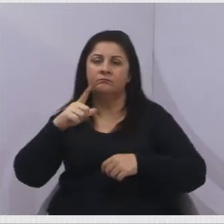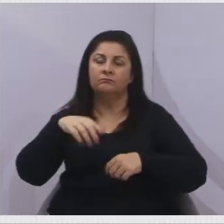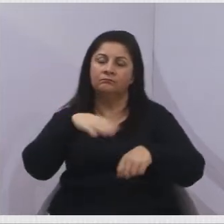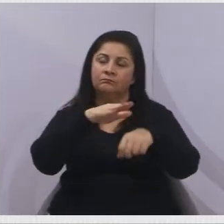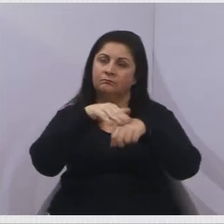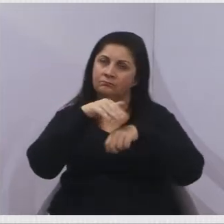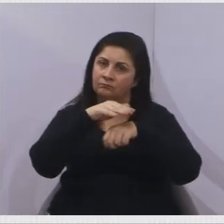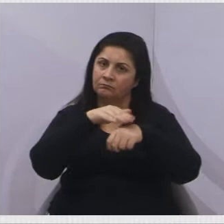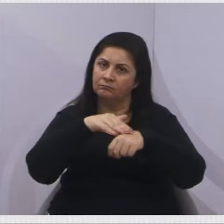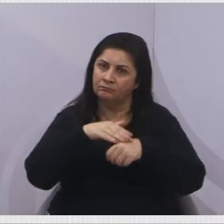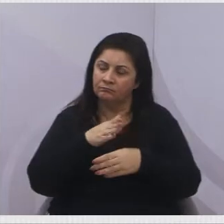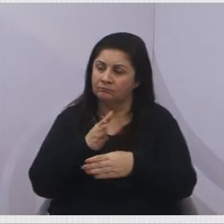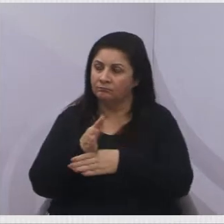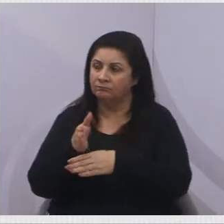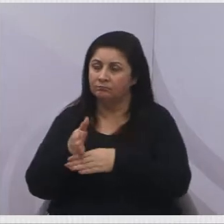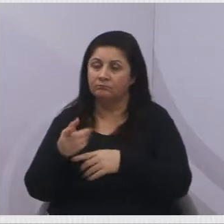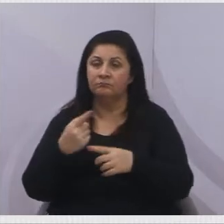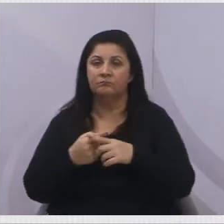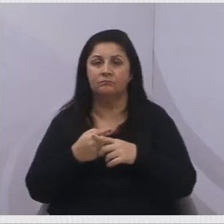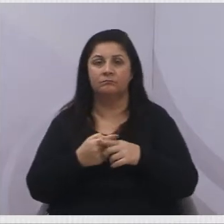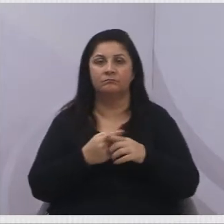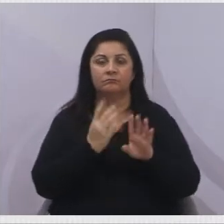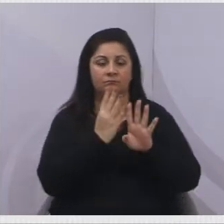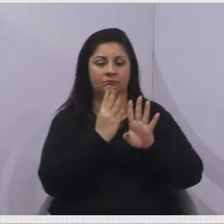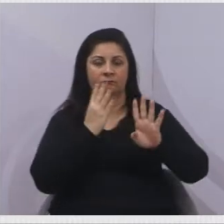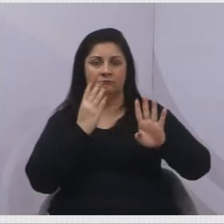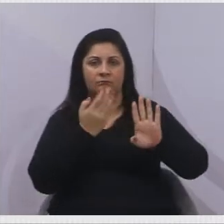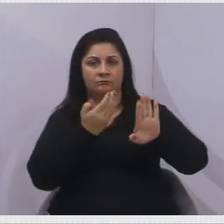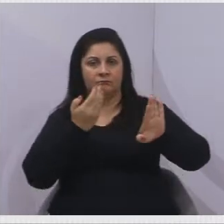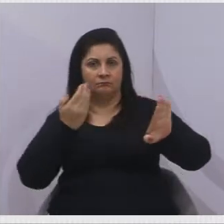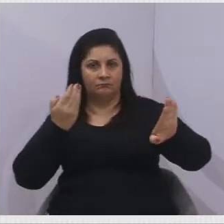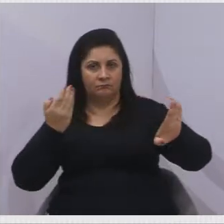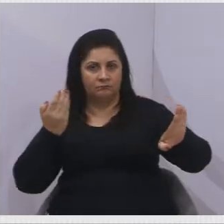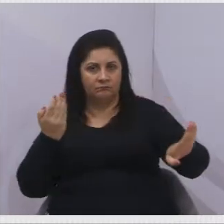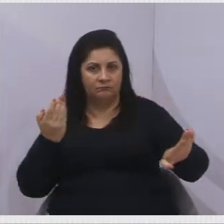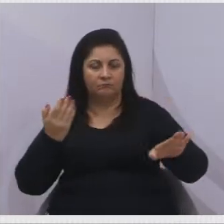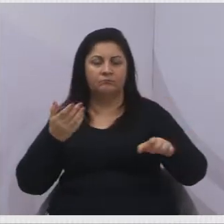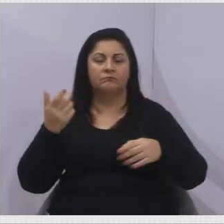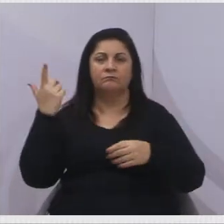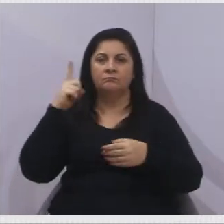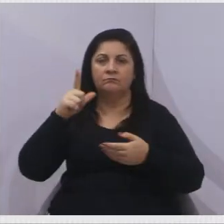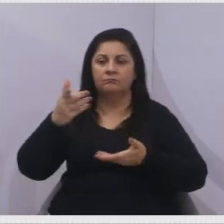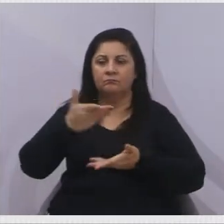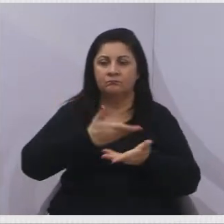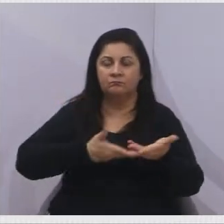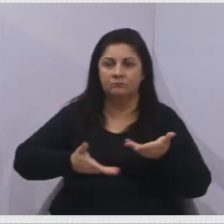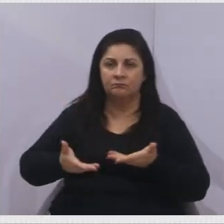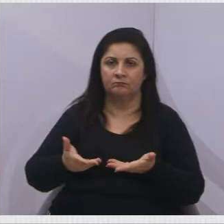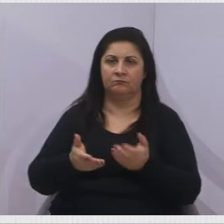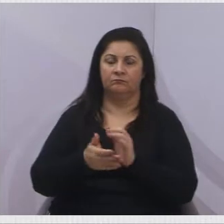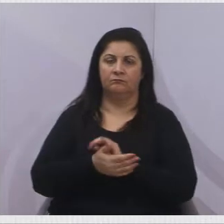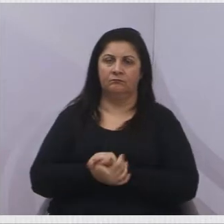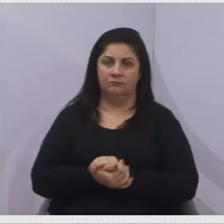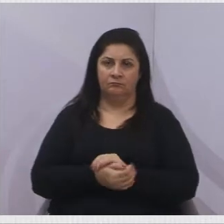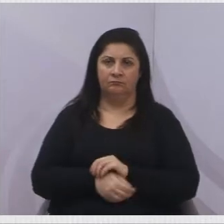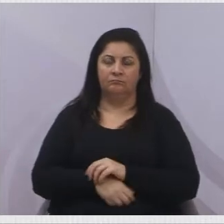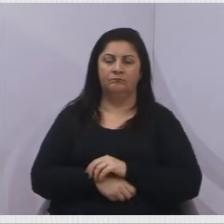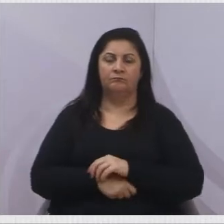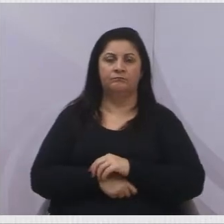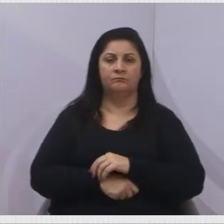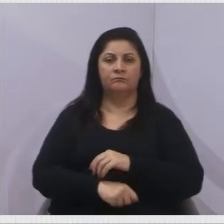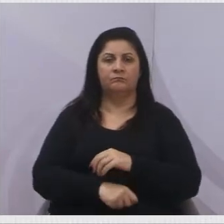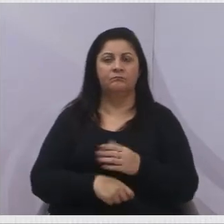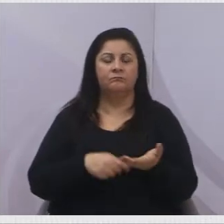flexibilizar as regras de distanciamento e promover os atendimentos eletivos, né, de uma